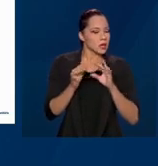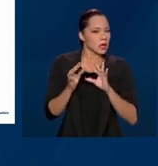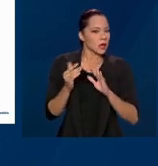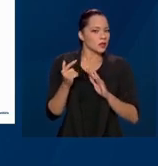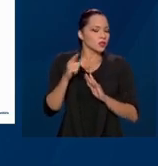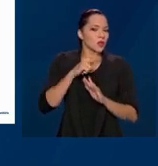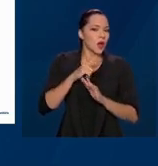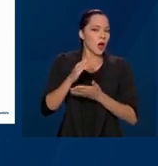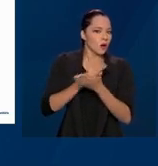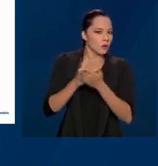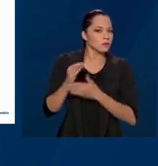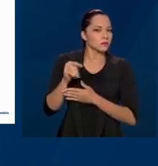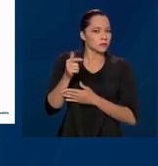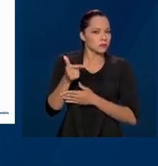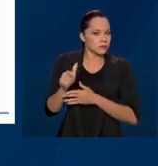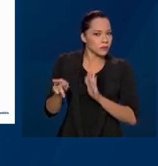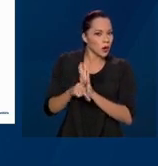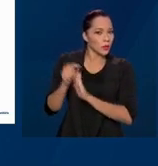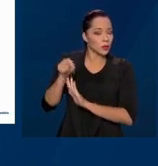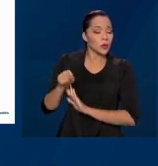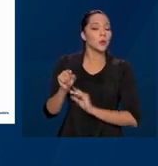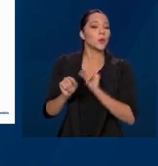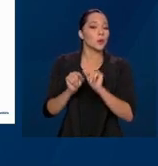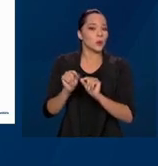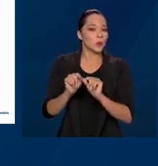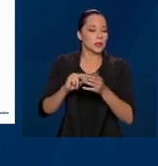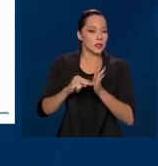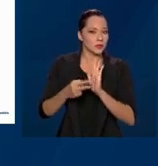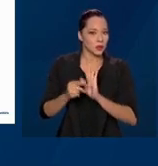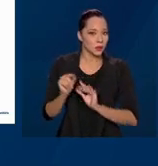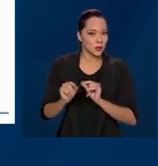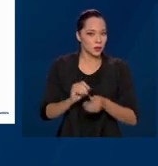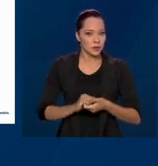conteúdo antigênico e potência. Isso significa, na prática, que nossa